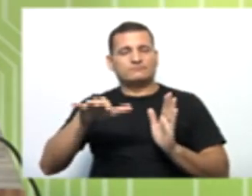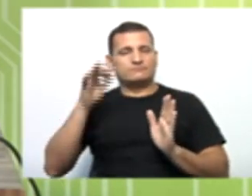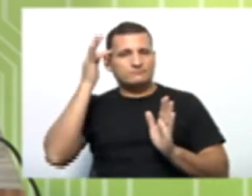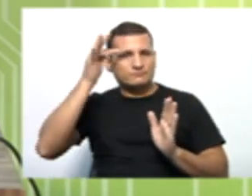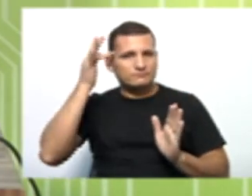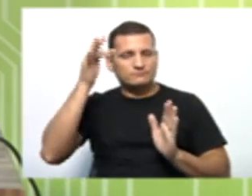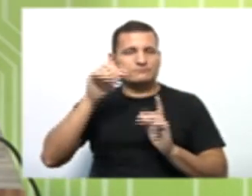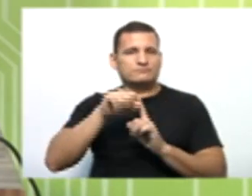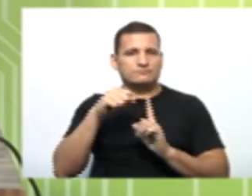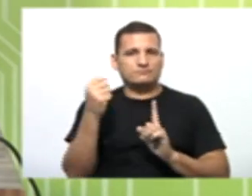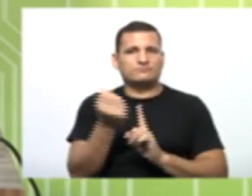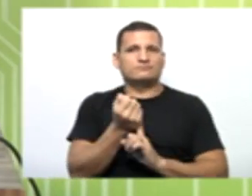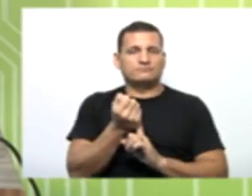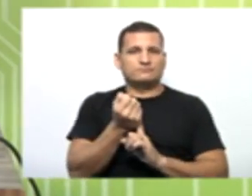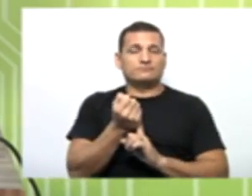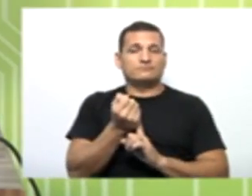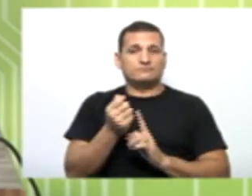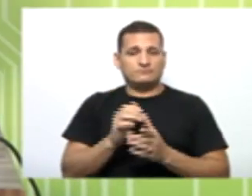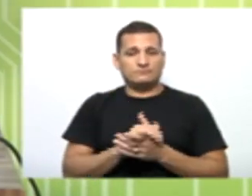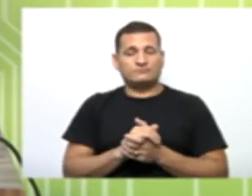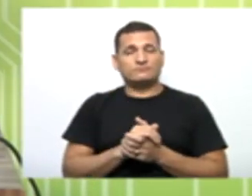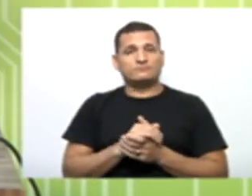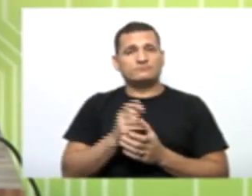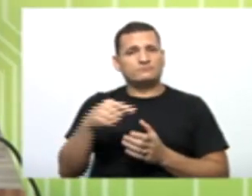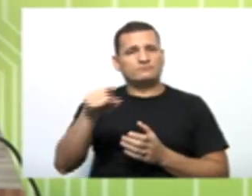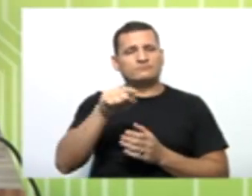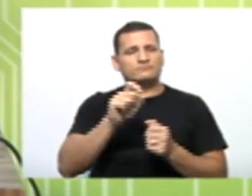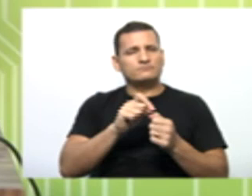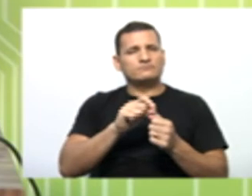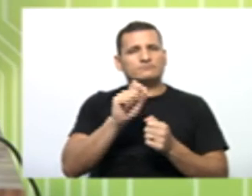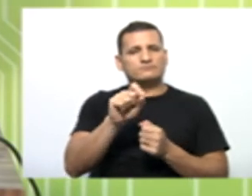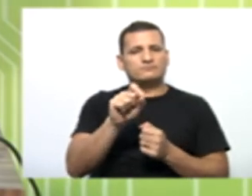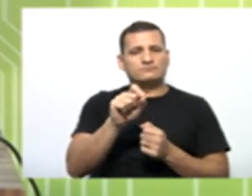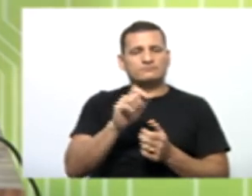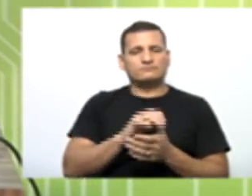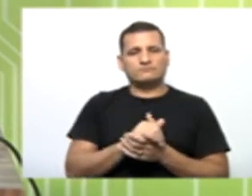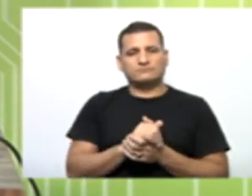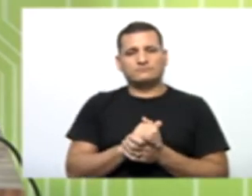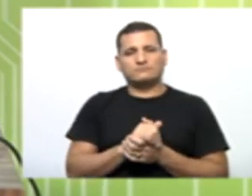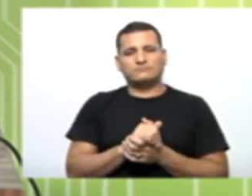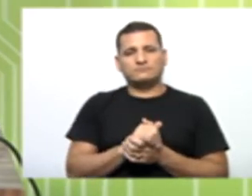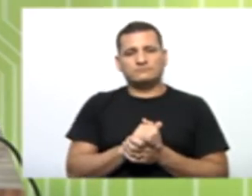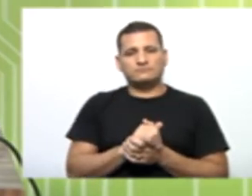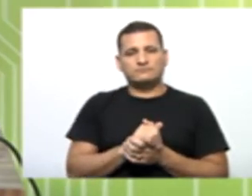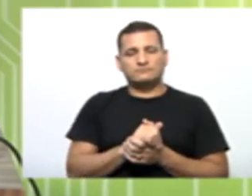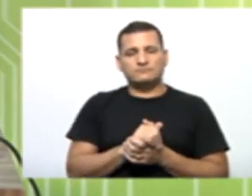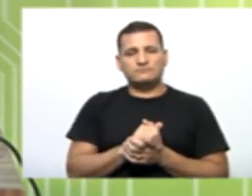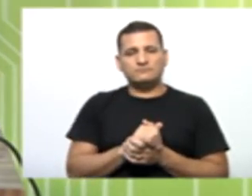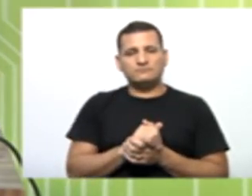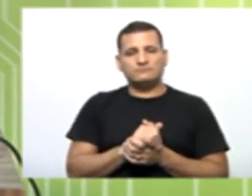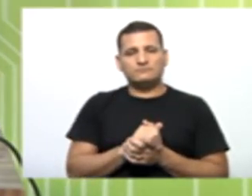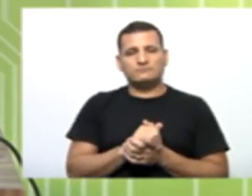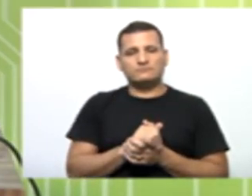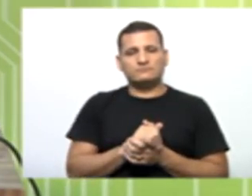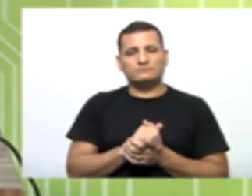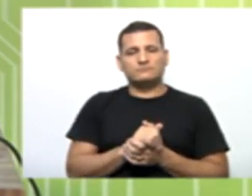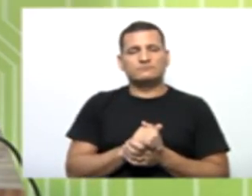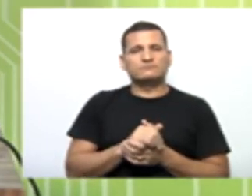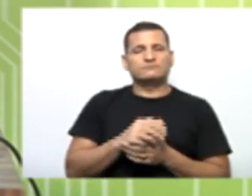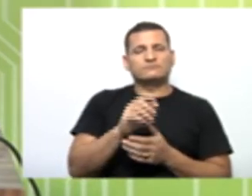campo das ciências humanas. E aí vocês vão ter que falar, né, subjetivamente, conforme